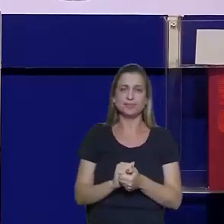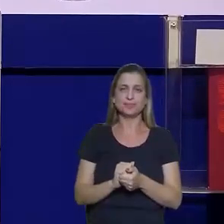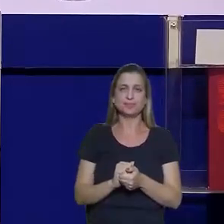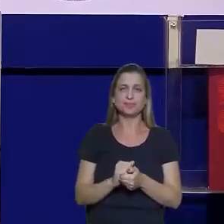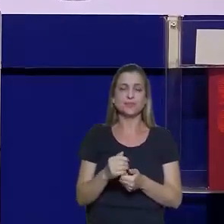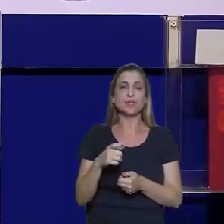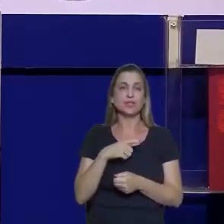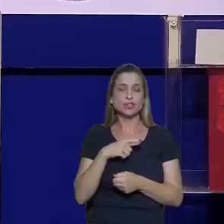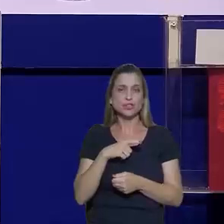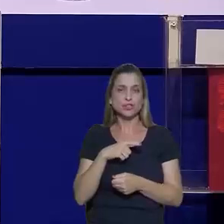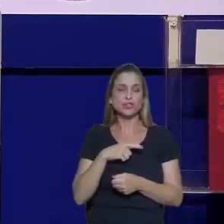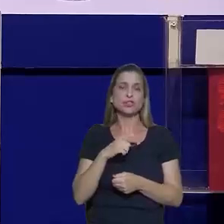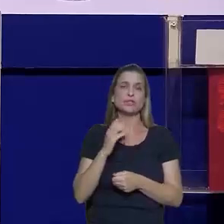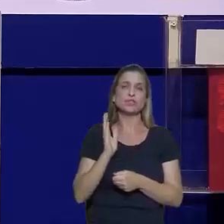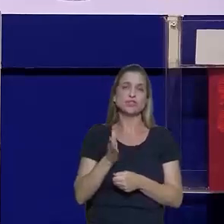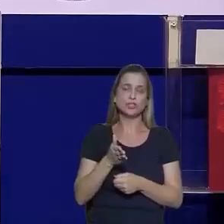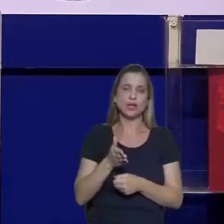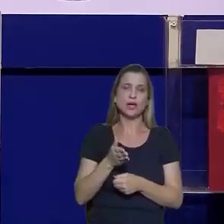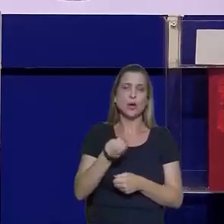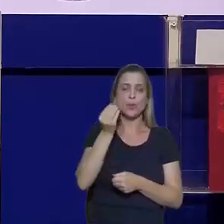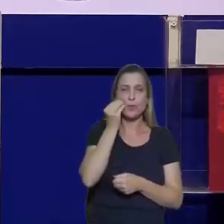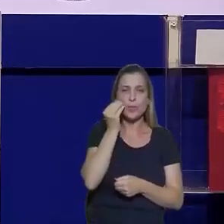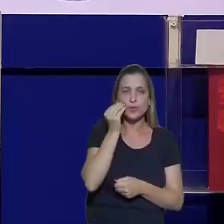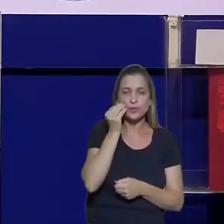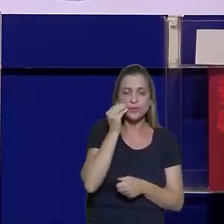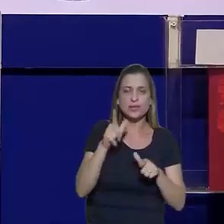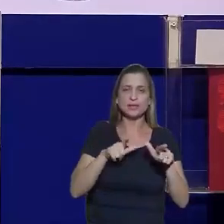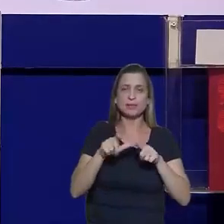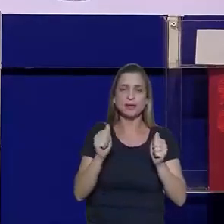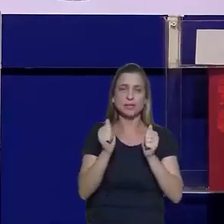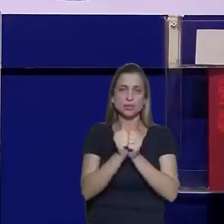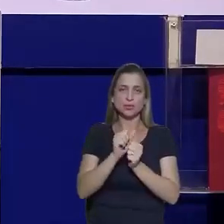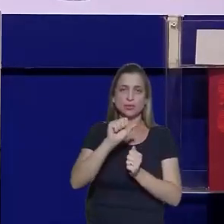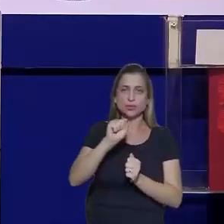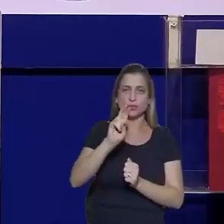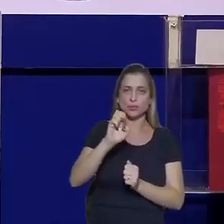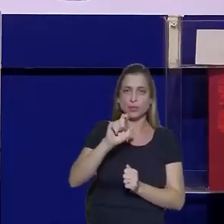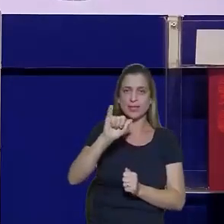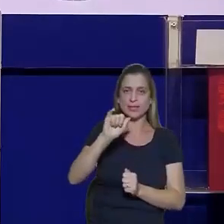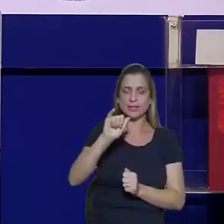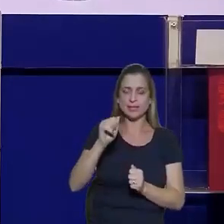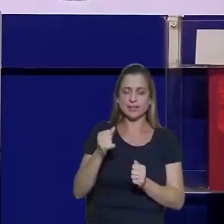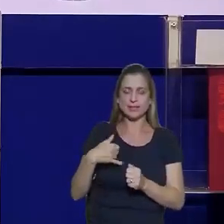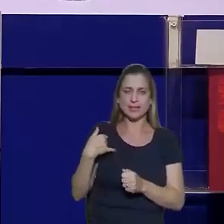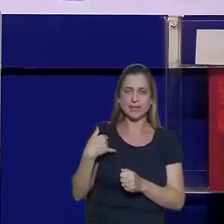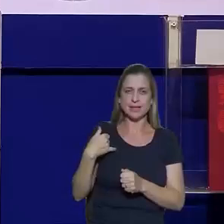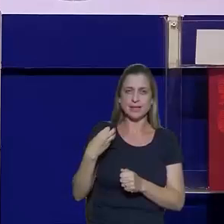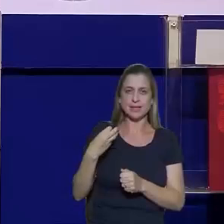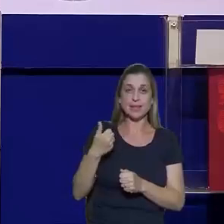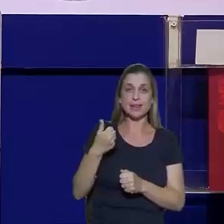tive a graça de trabalhar com Sueli ao longo de 13 anos, né, de